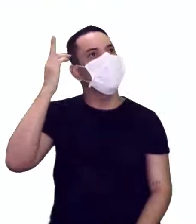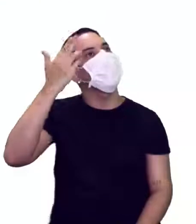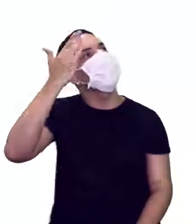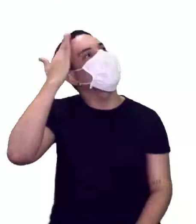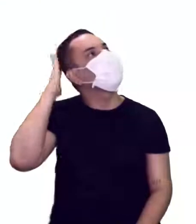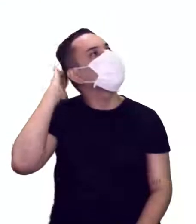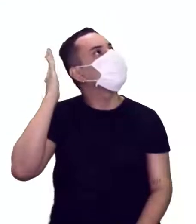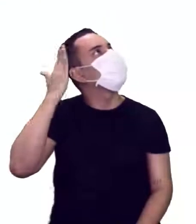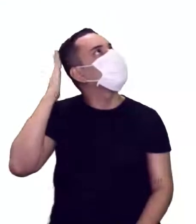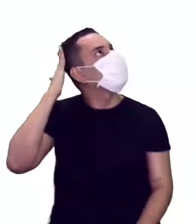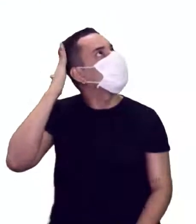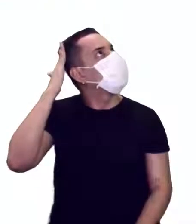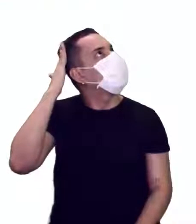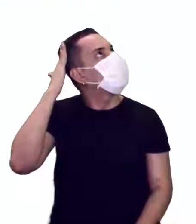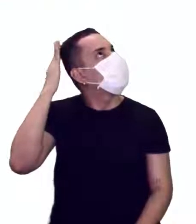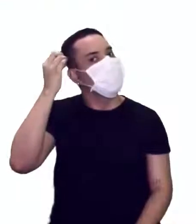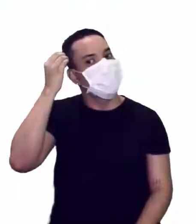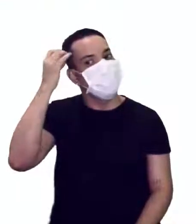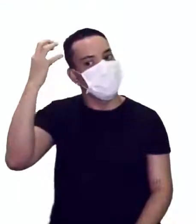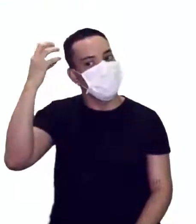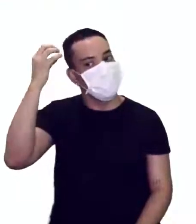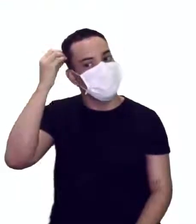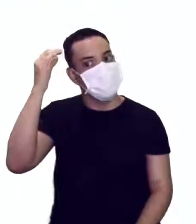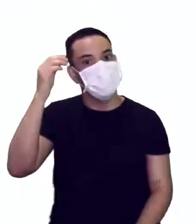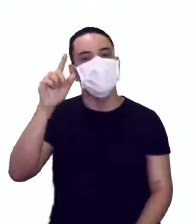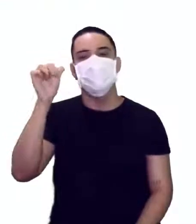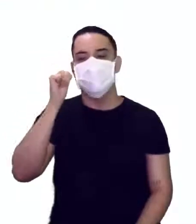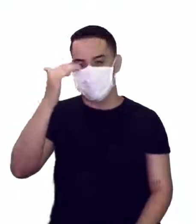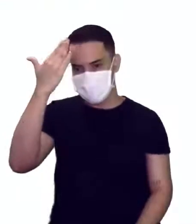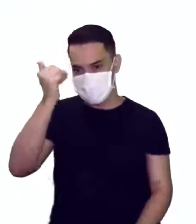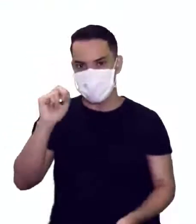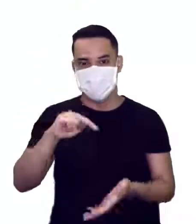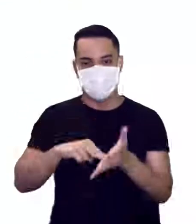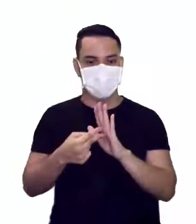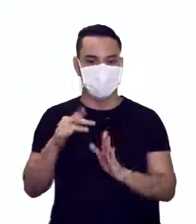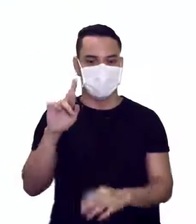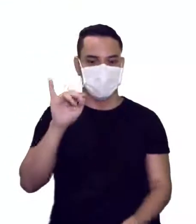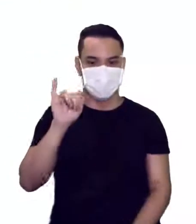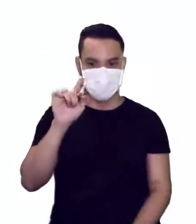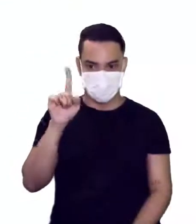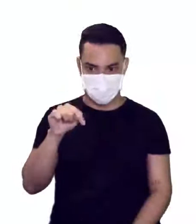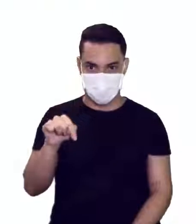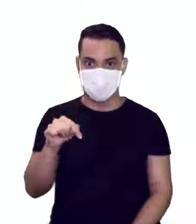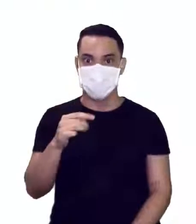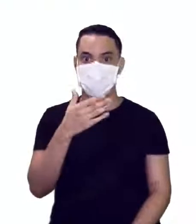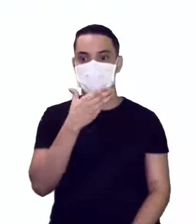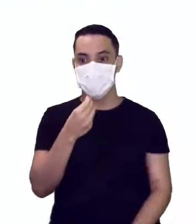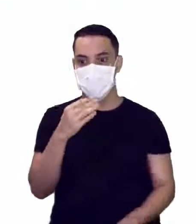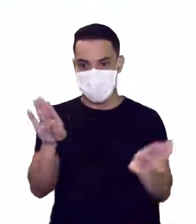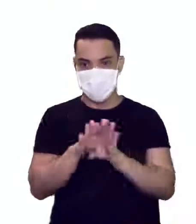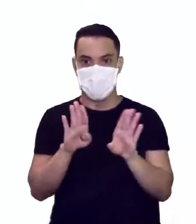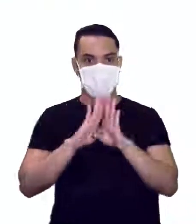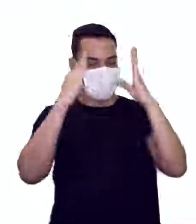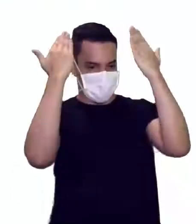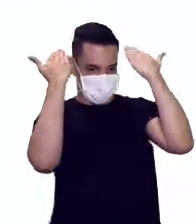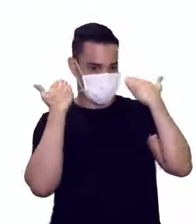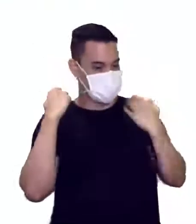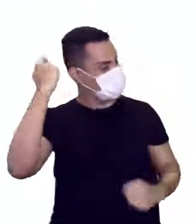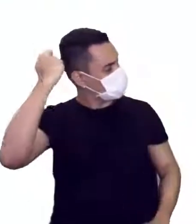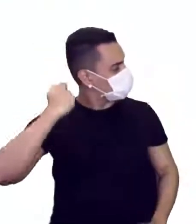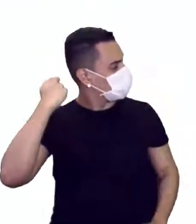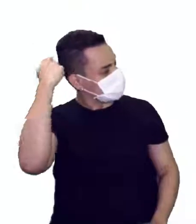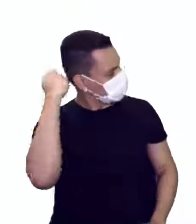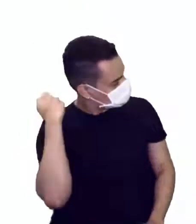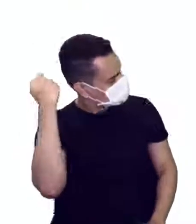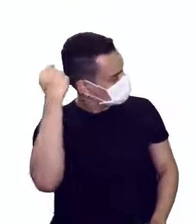ele fica com frizz, né? As meninas sabem muito bem o que é isso. E os rapazes com cabelo grandão também, né? É difícil pentear, né,